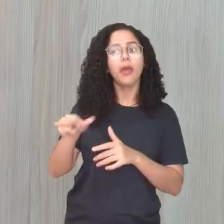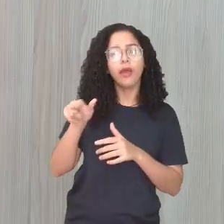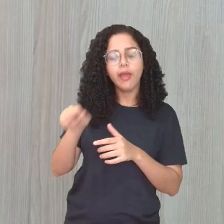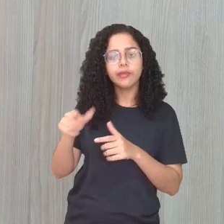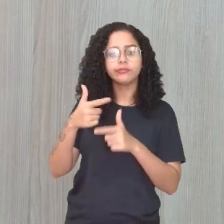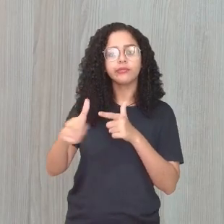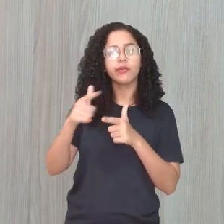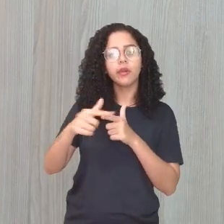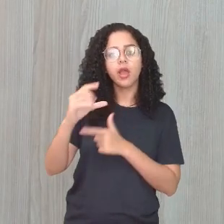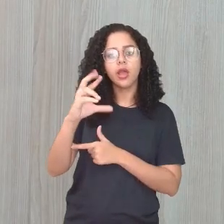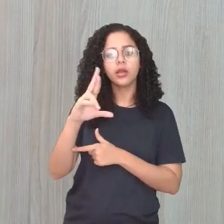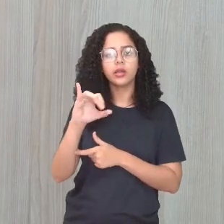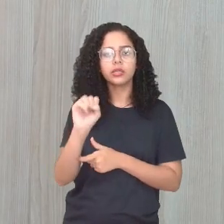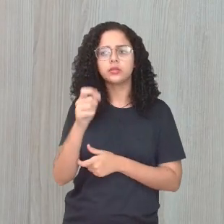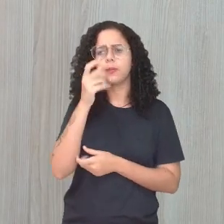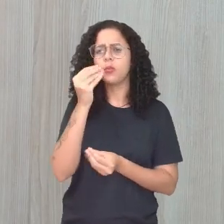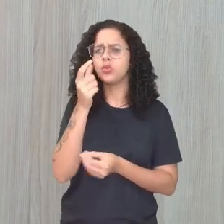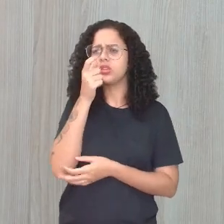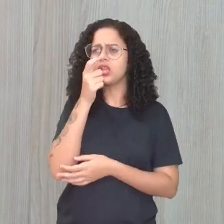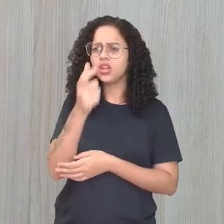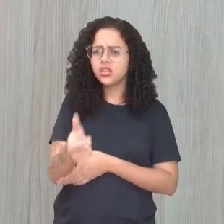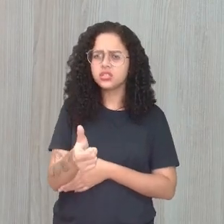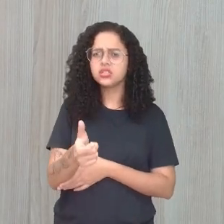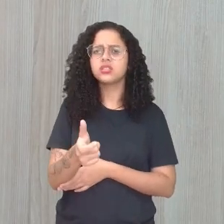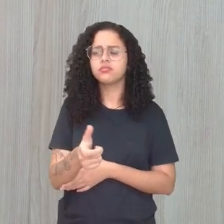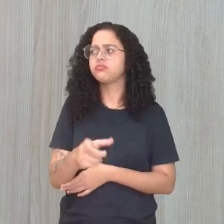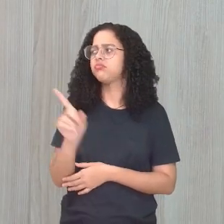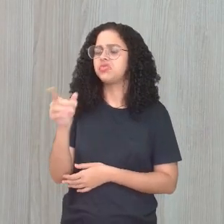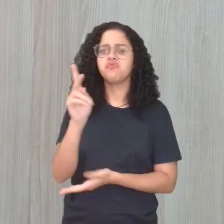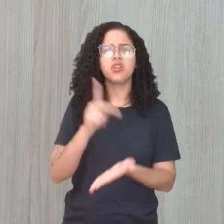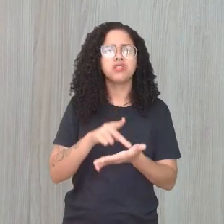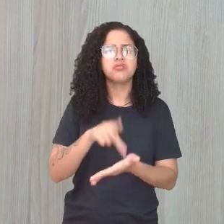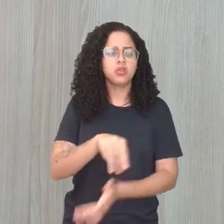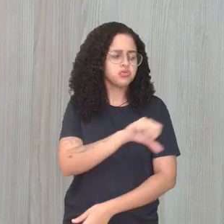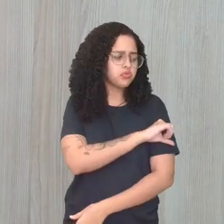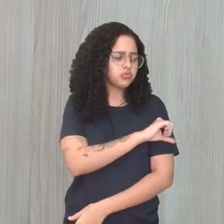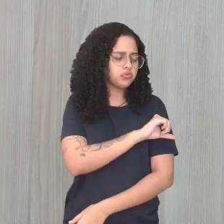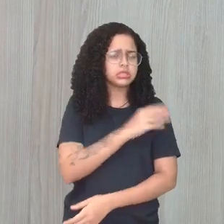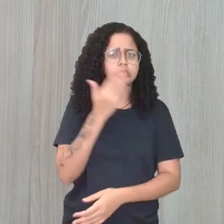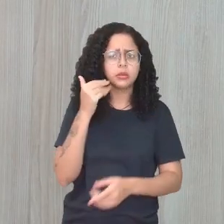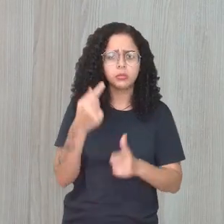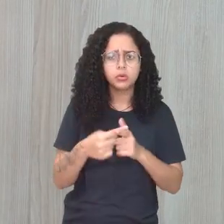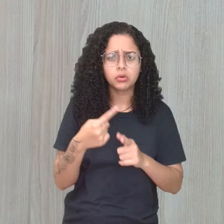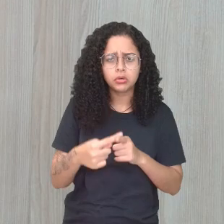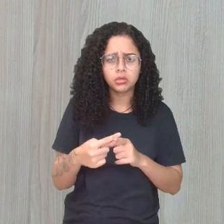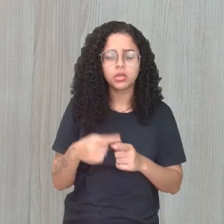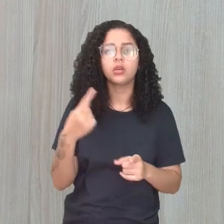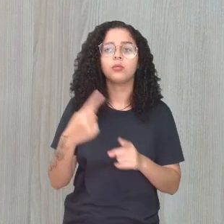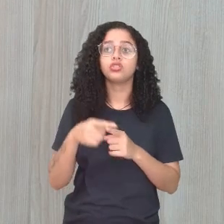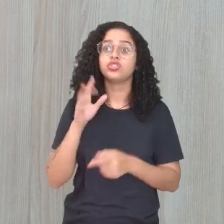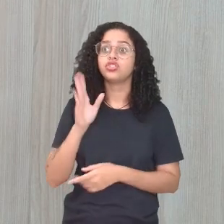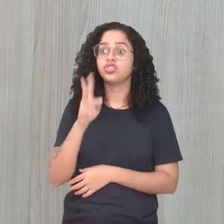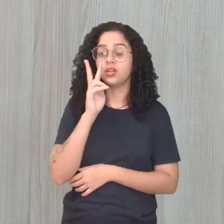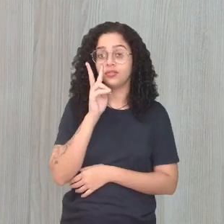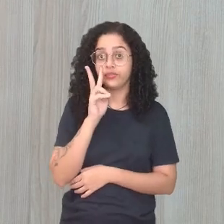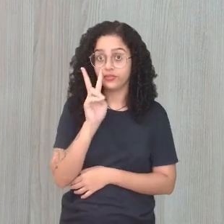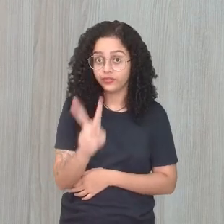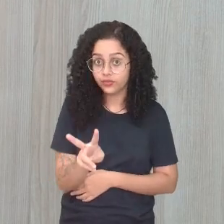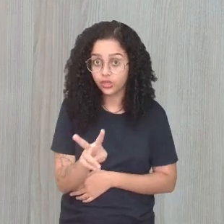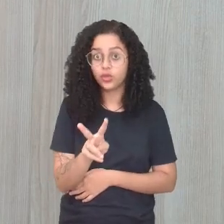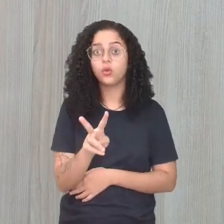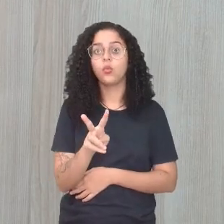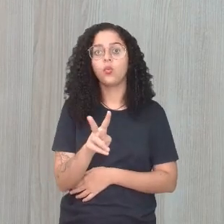muito interessante, né, professor? Exatamente, e o nono ano tá ligado nisso, Luciano. Sabe por quê? Porque a gente já viu, né,